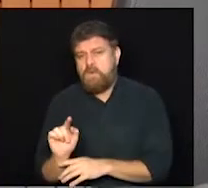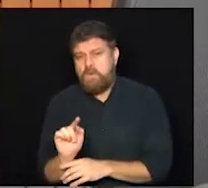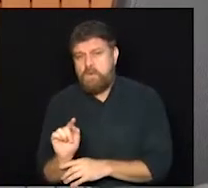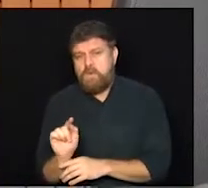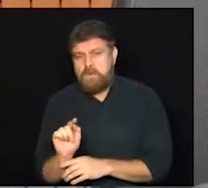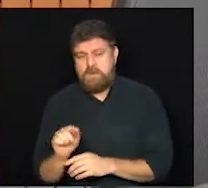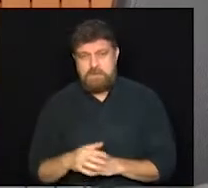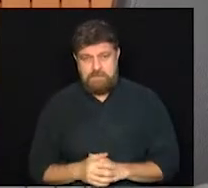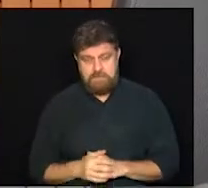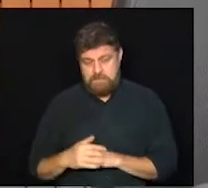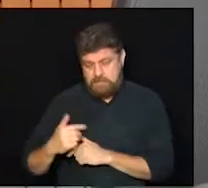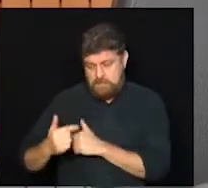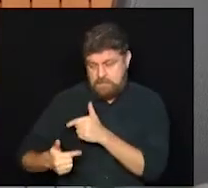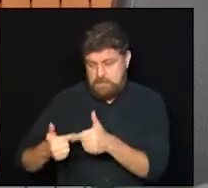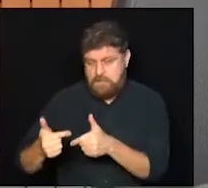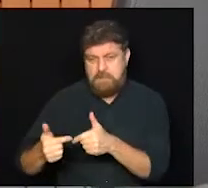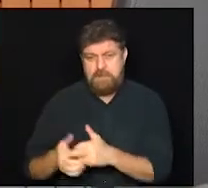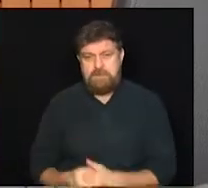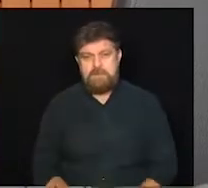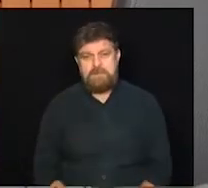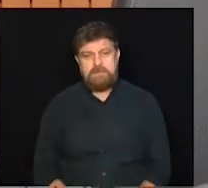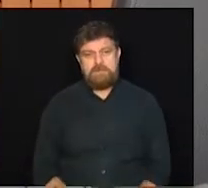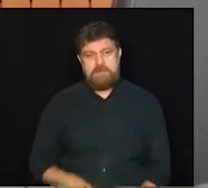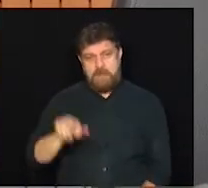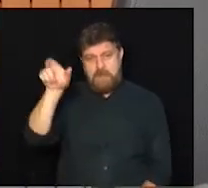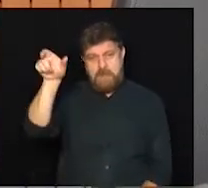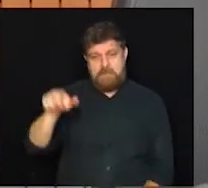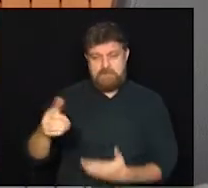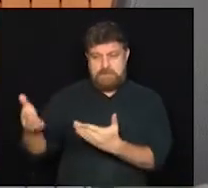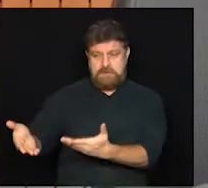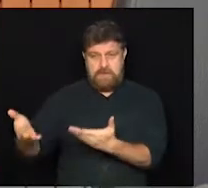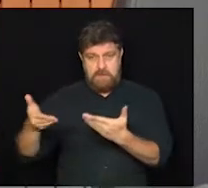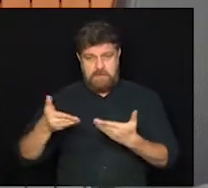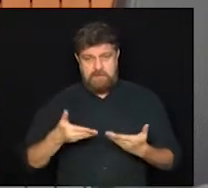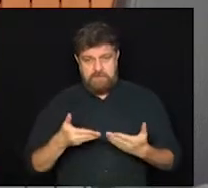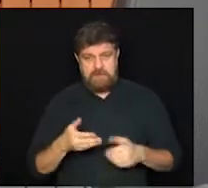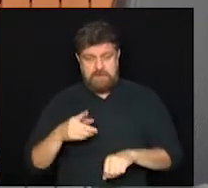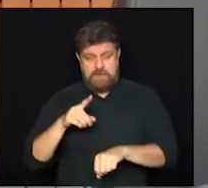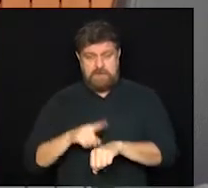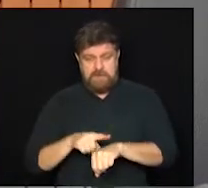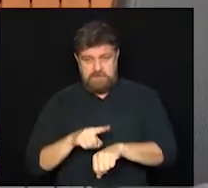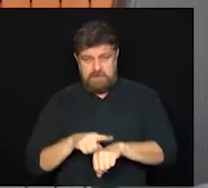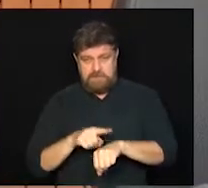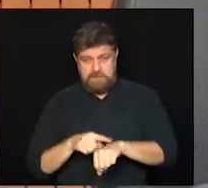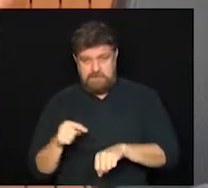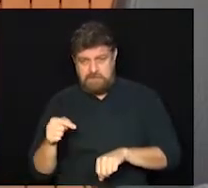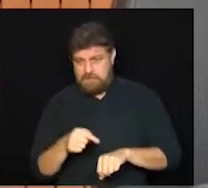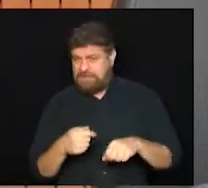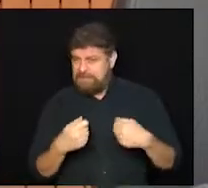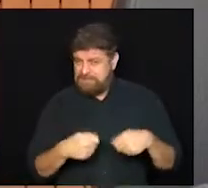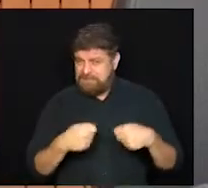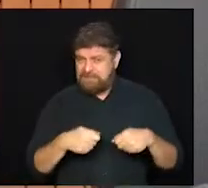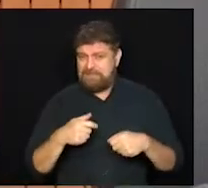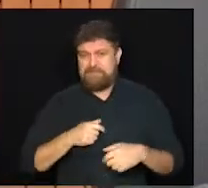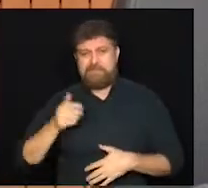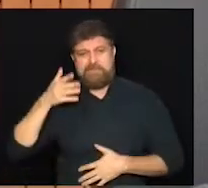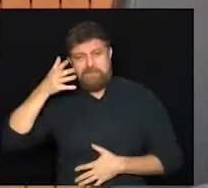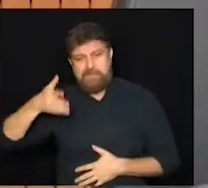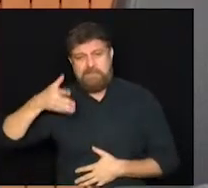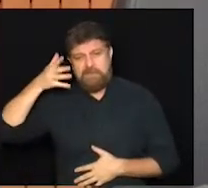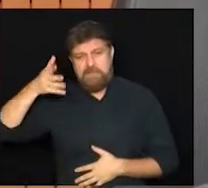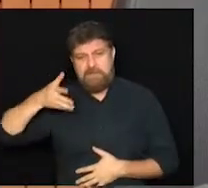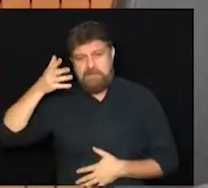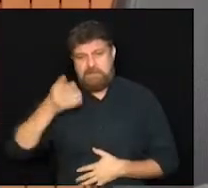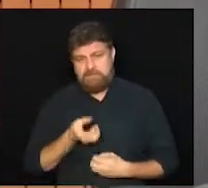de trabalho aqui. A pessoa convidada, ela tem o tempo que necessitar para fazer a sua exposição,